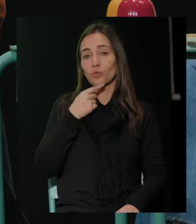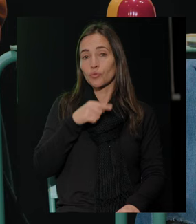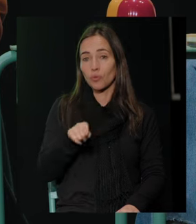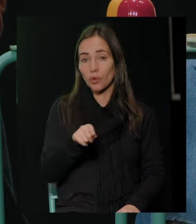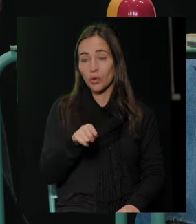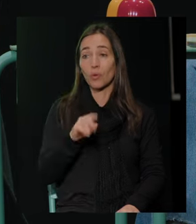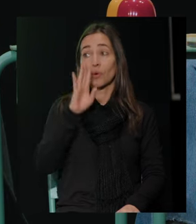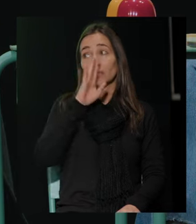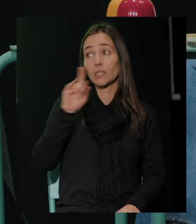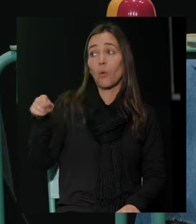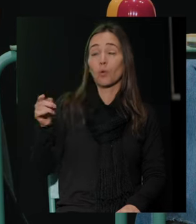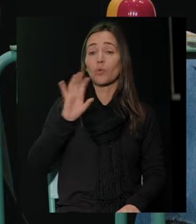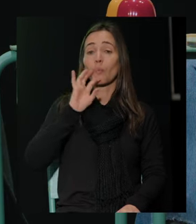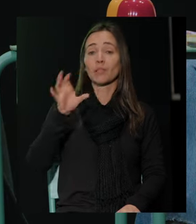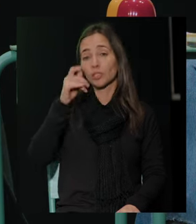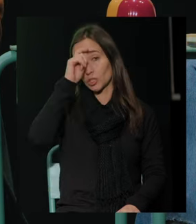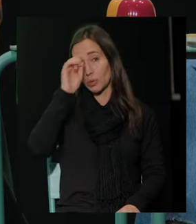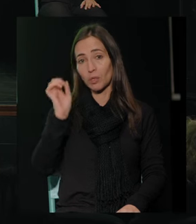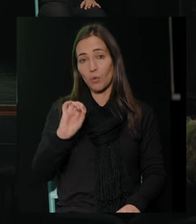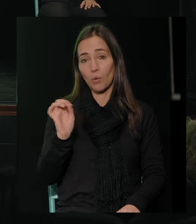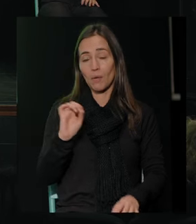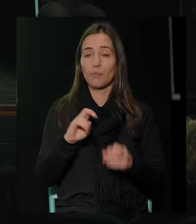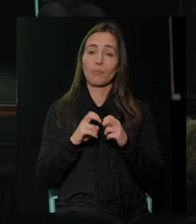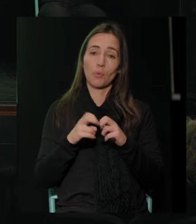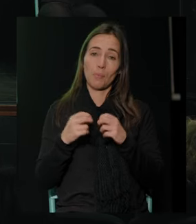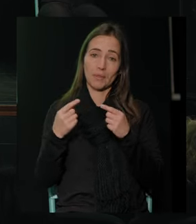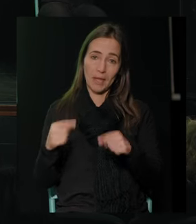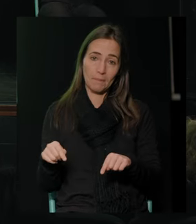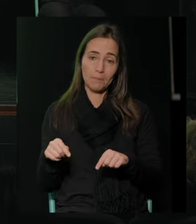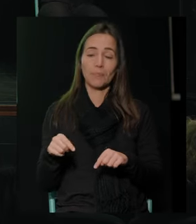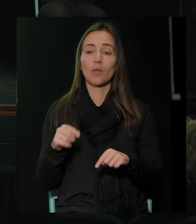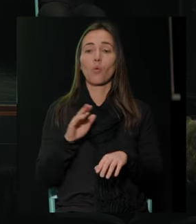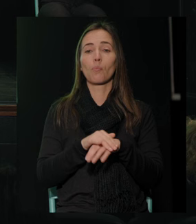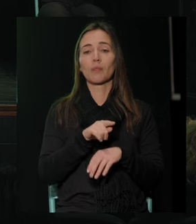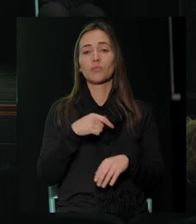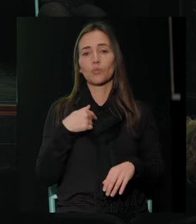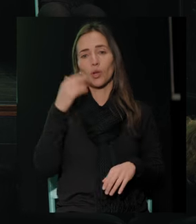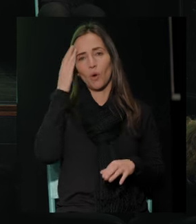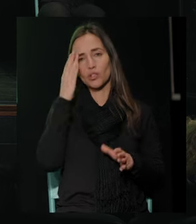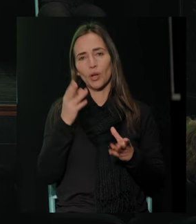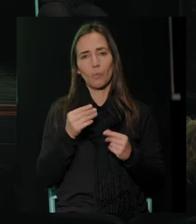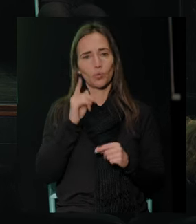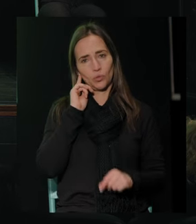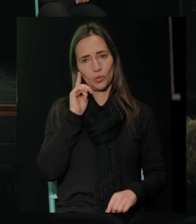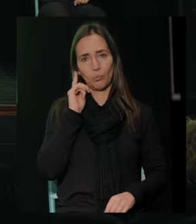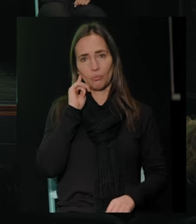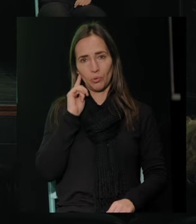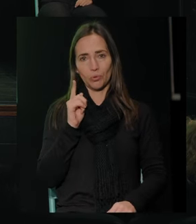lado, num outro país, isso não for respeitado, então aqui temos um problema. Por isso eu acho que é muito importante